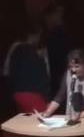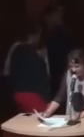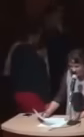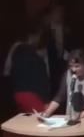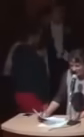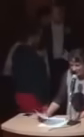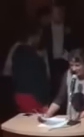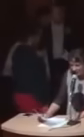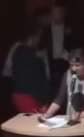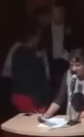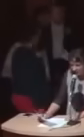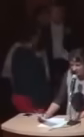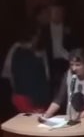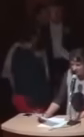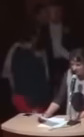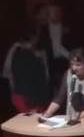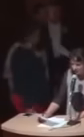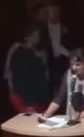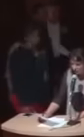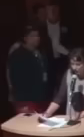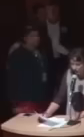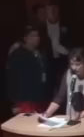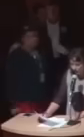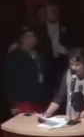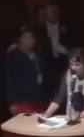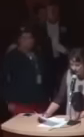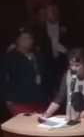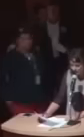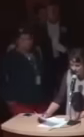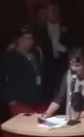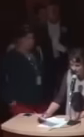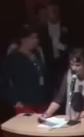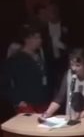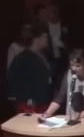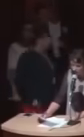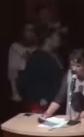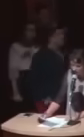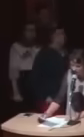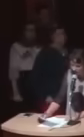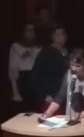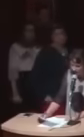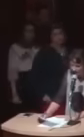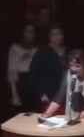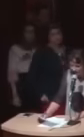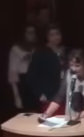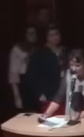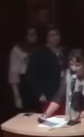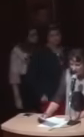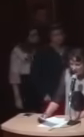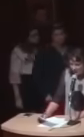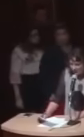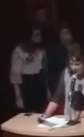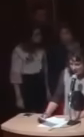Obrigada, Ildeu. Queríamos anunciar também a presença de Carlos Henrique, diretor do CEFET Rio de Janeiro,